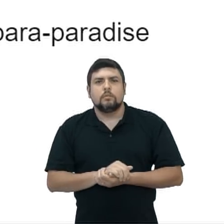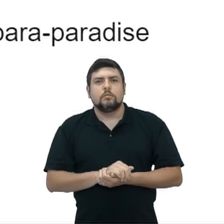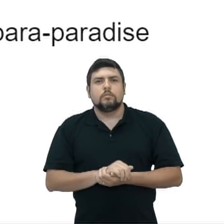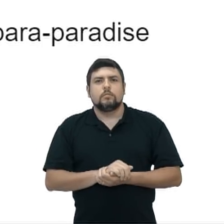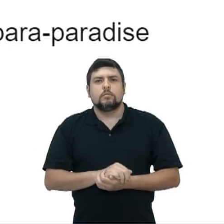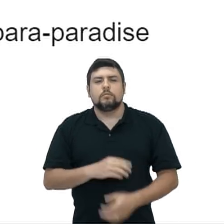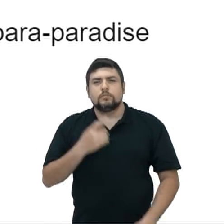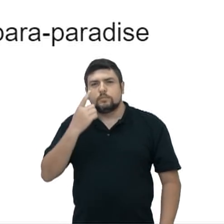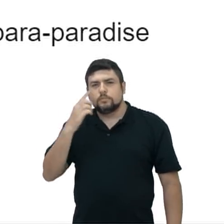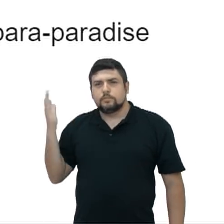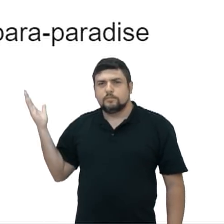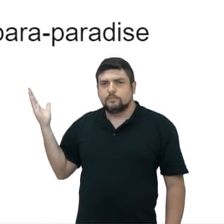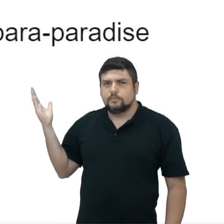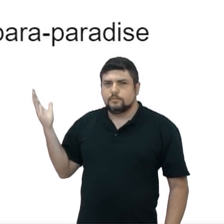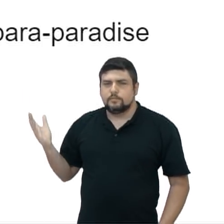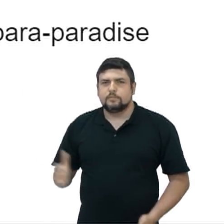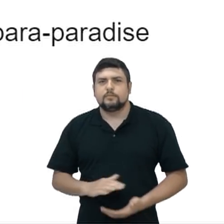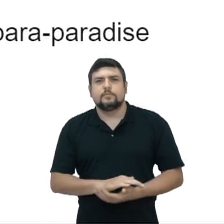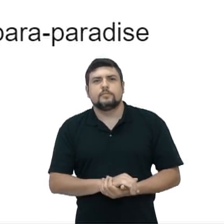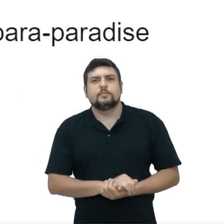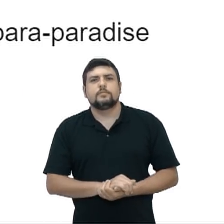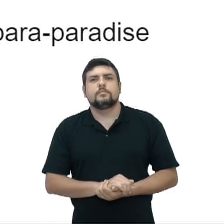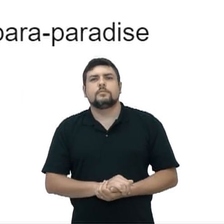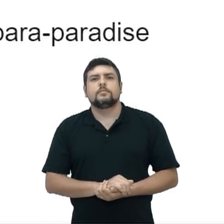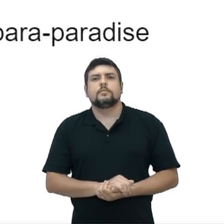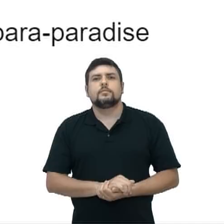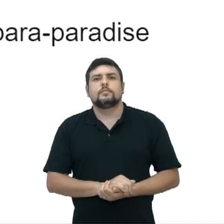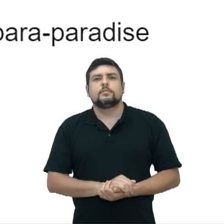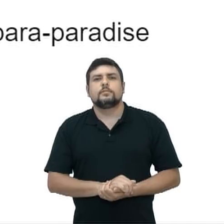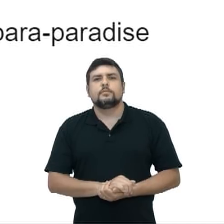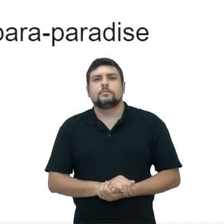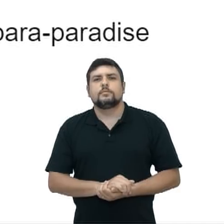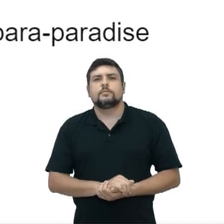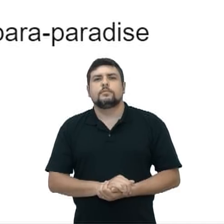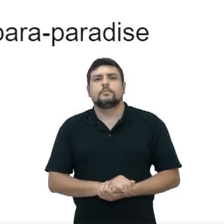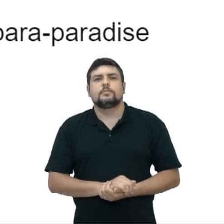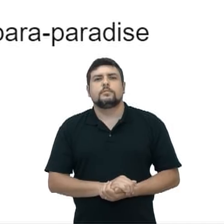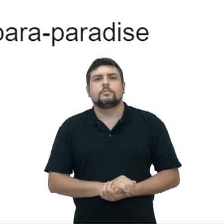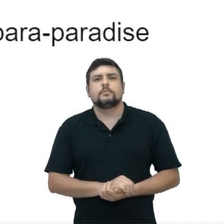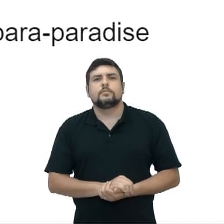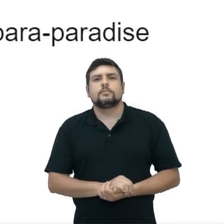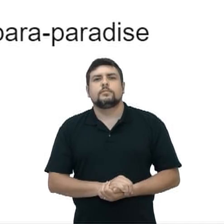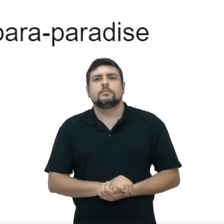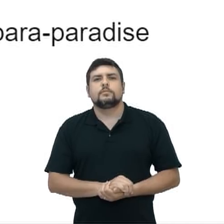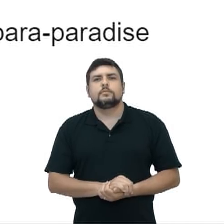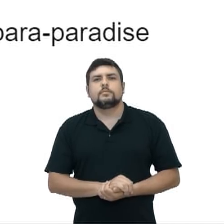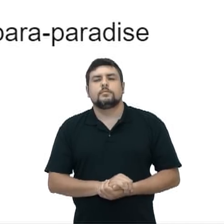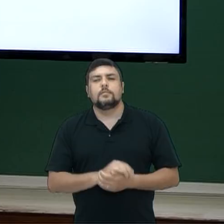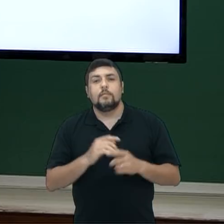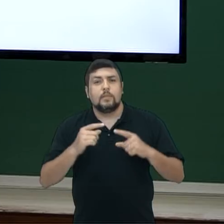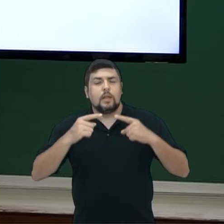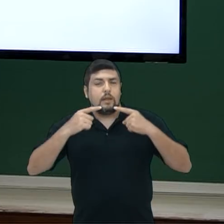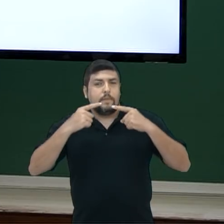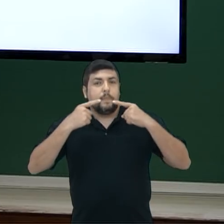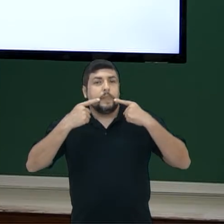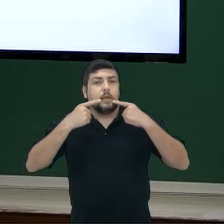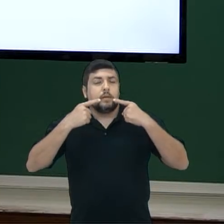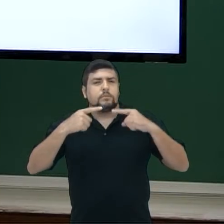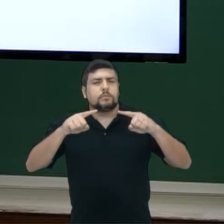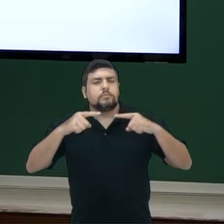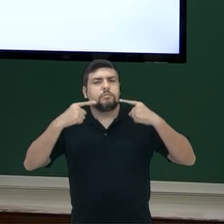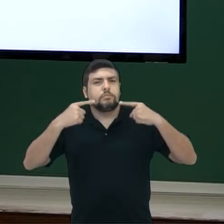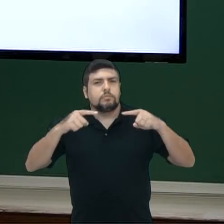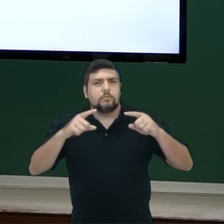was just a girl, she expected the world, né? Um pedacinho só para você lembrar. Essa música, ela me traz